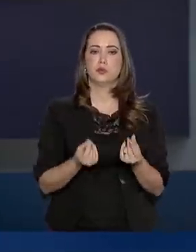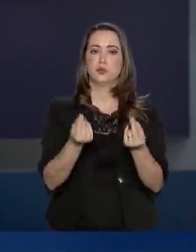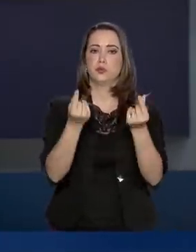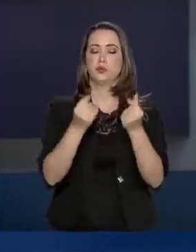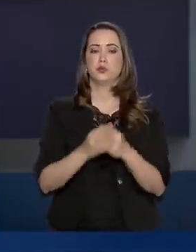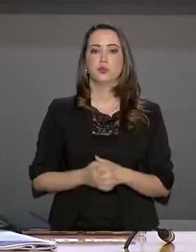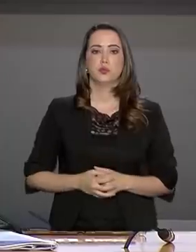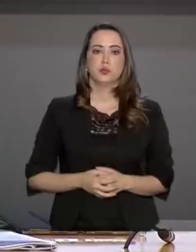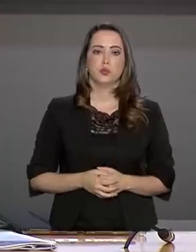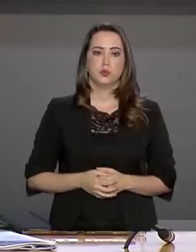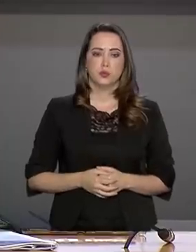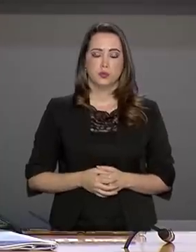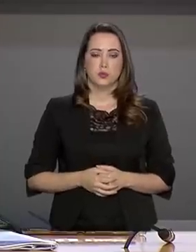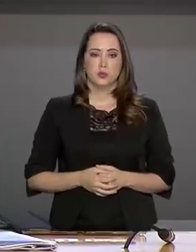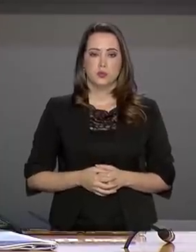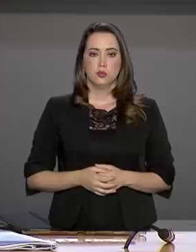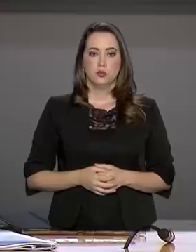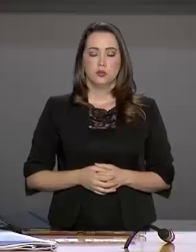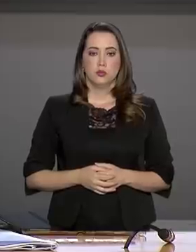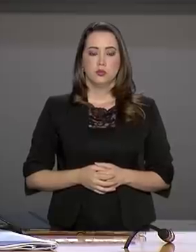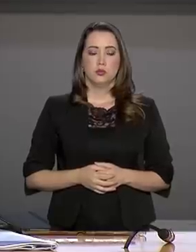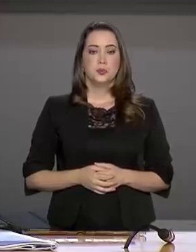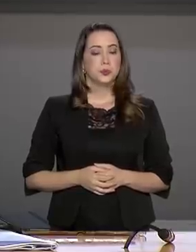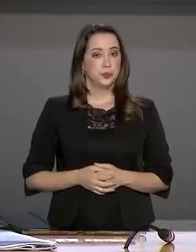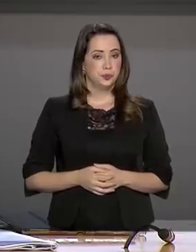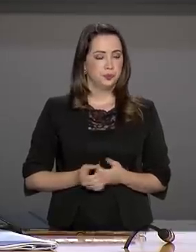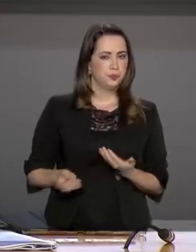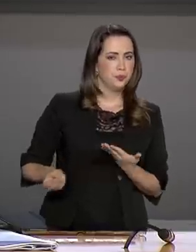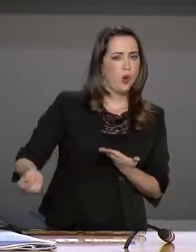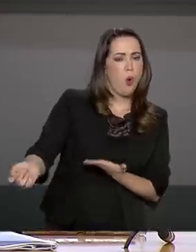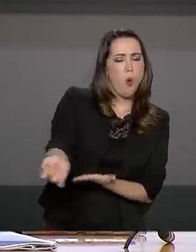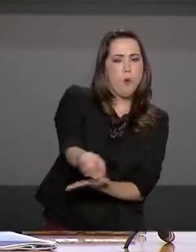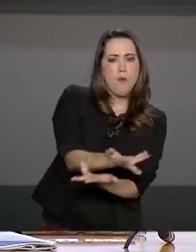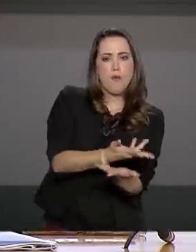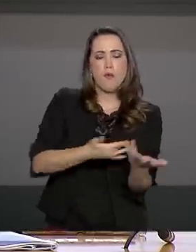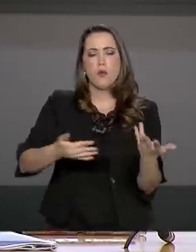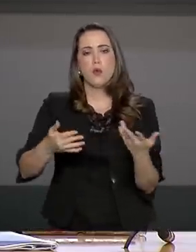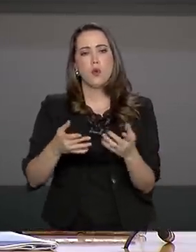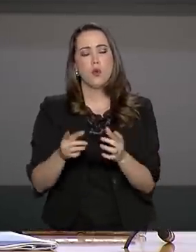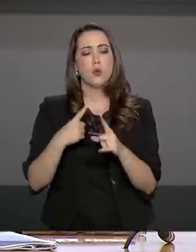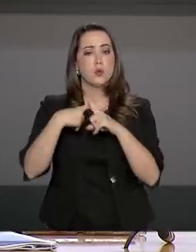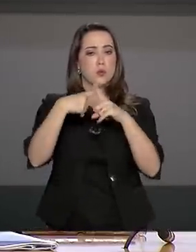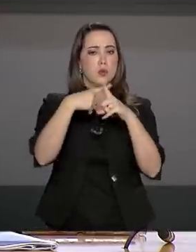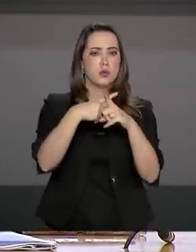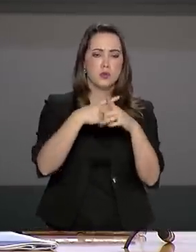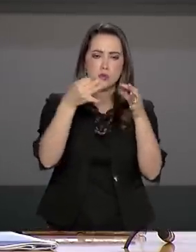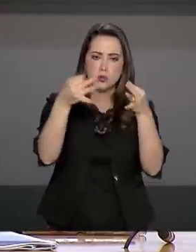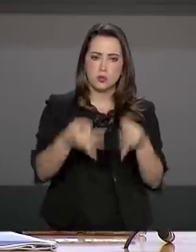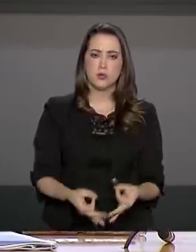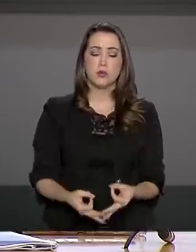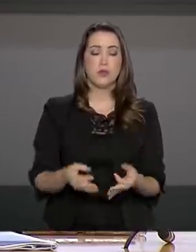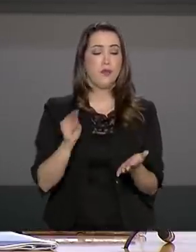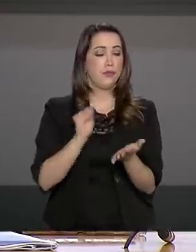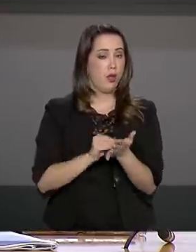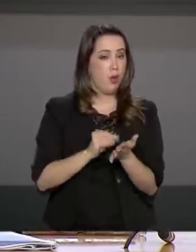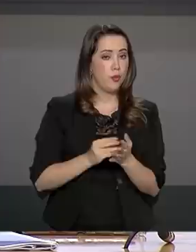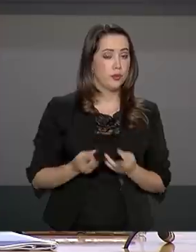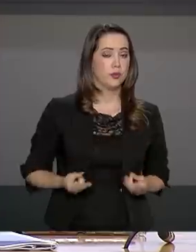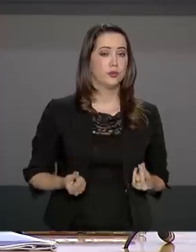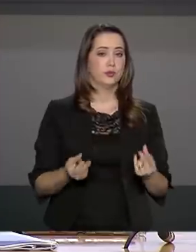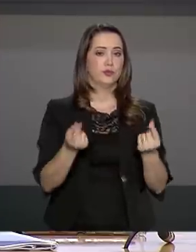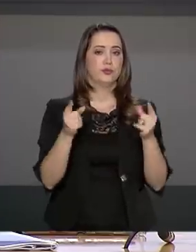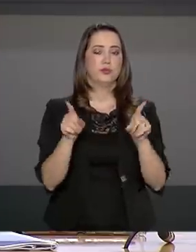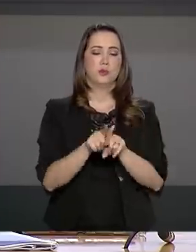financeiras. Um fluxo mais positivo e consistente de recursos de não residentes,